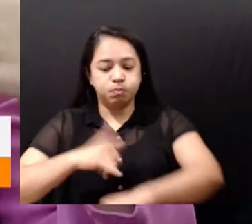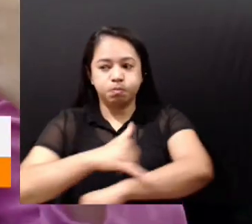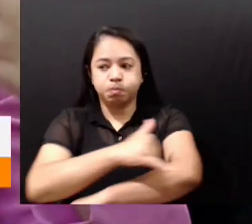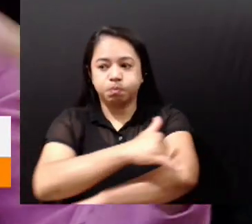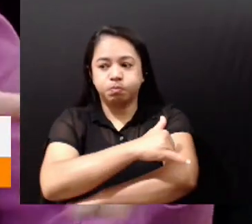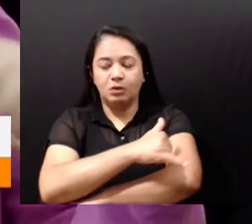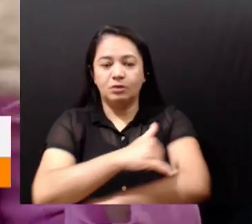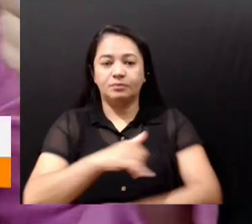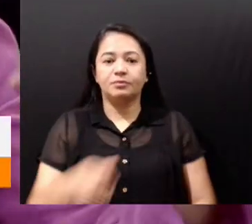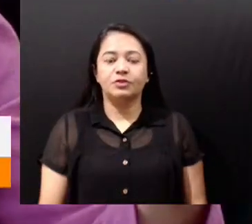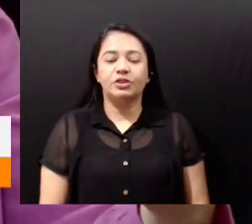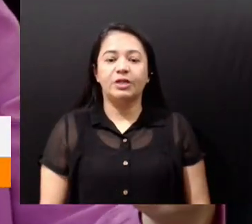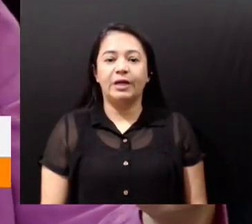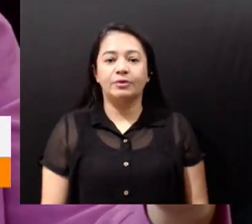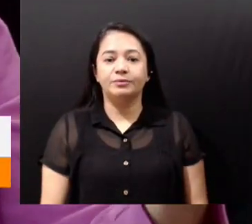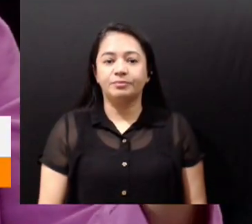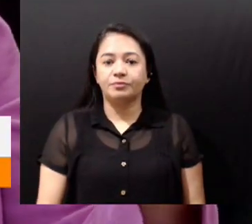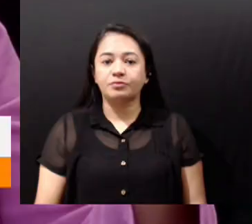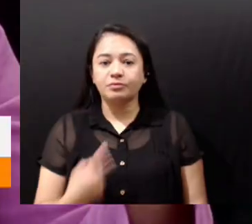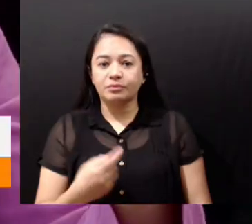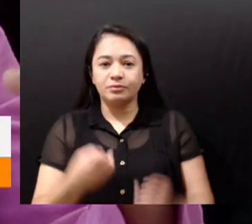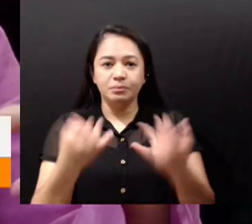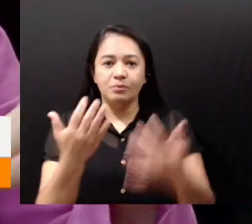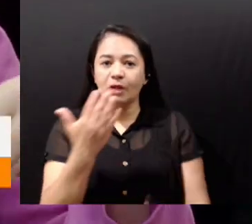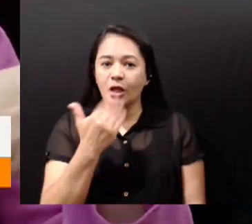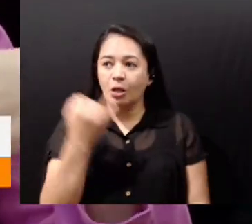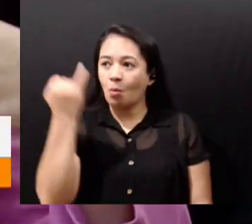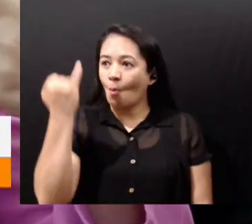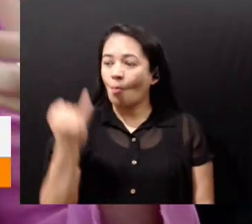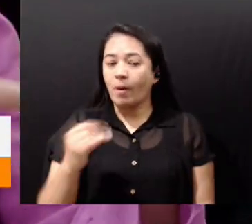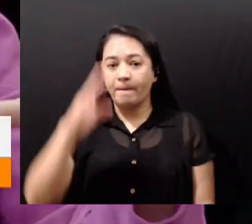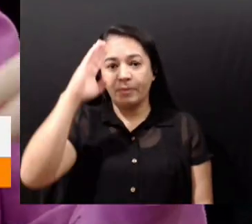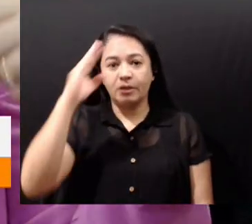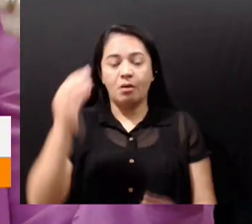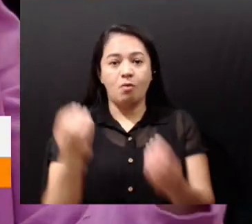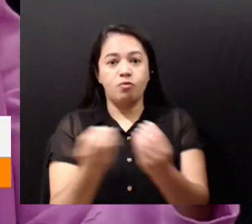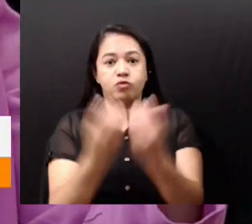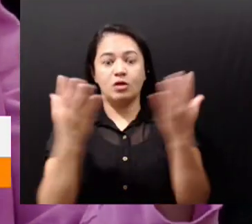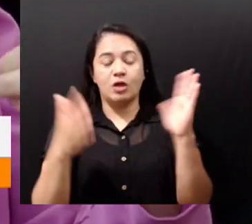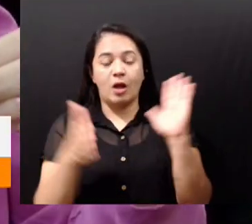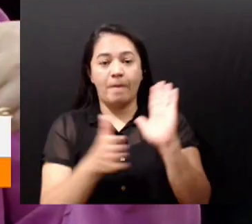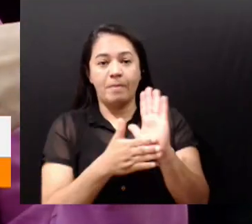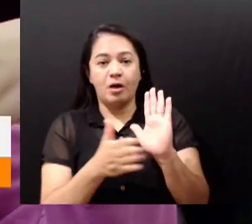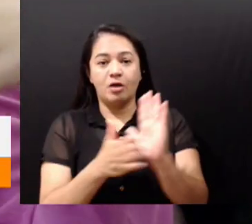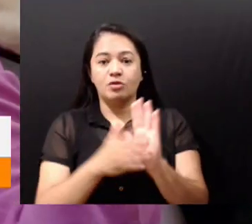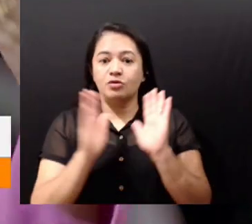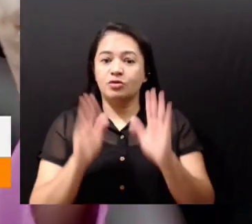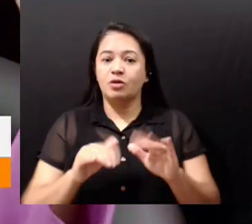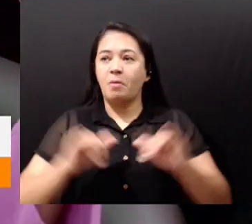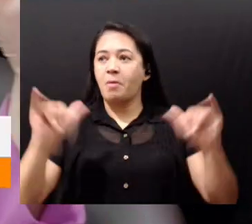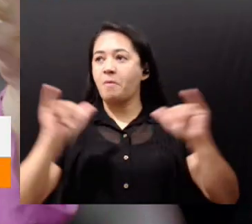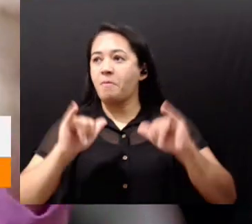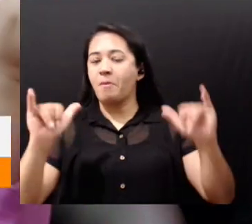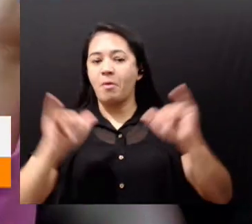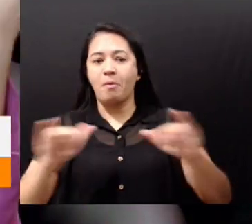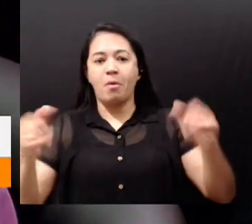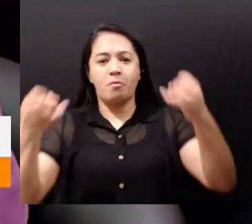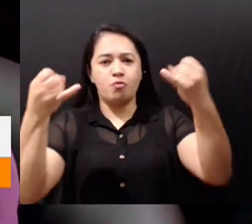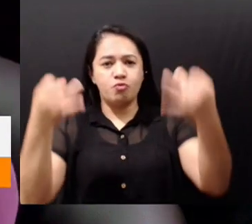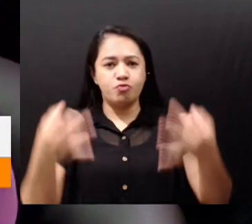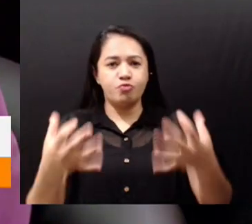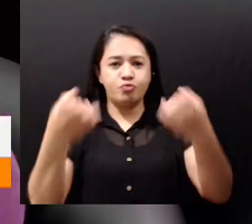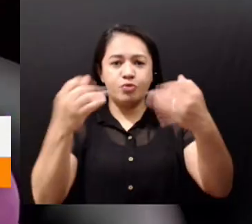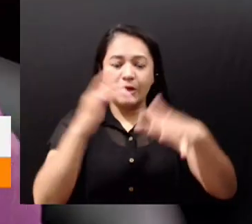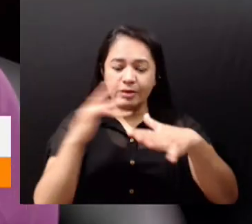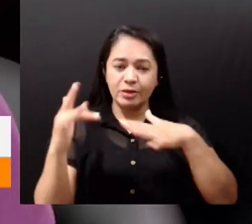principalmente dessas dietas milagrosas, que é uma pauta que está sendo falada na mídia, que está sendo falada na internet, a gente vê que as